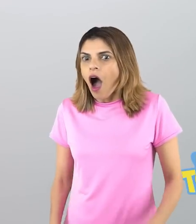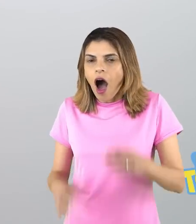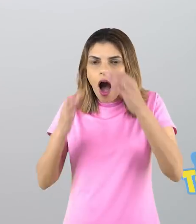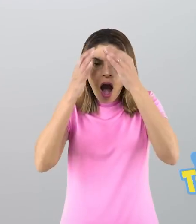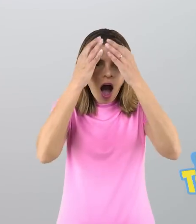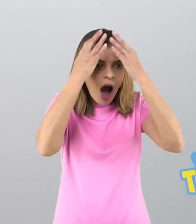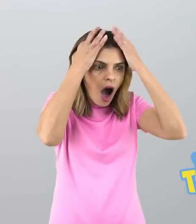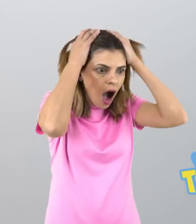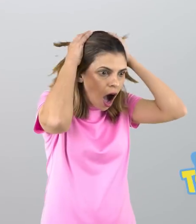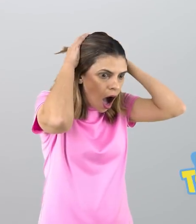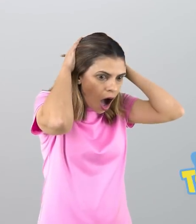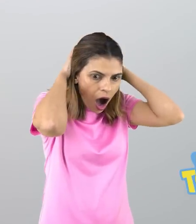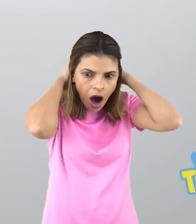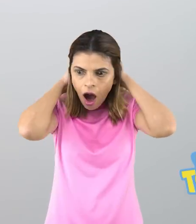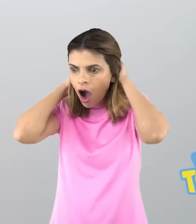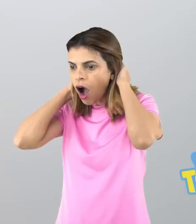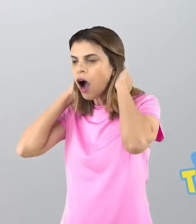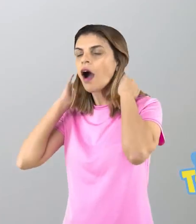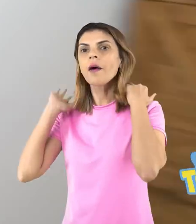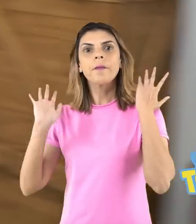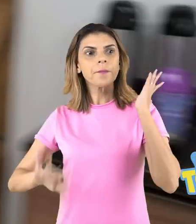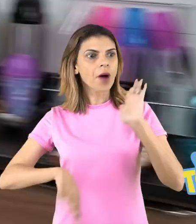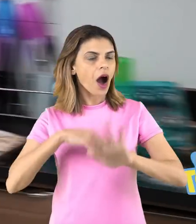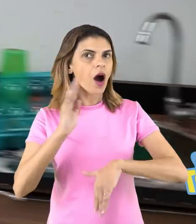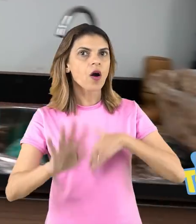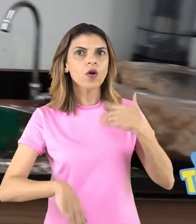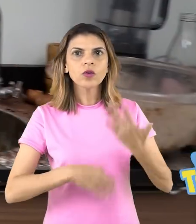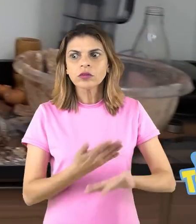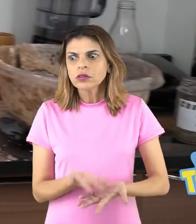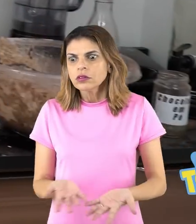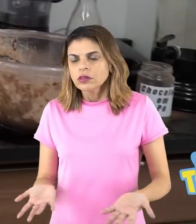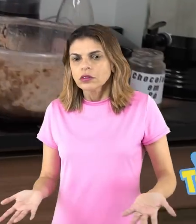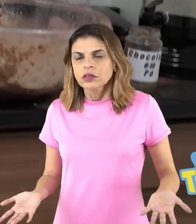Nossa que bagunça é essa